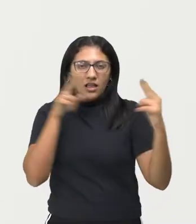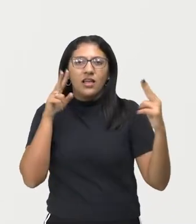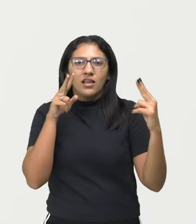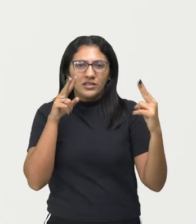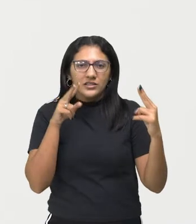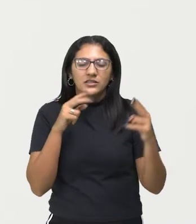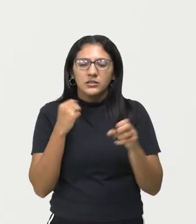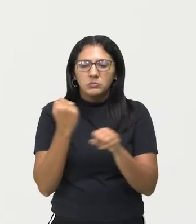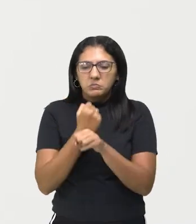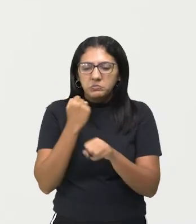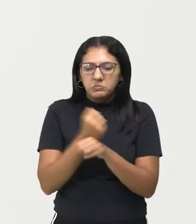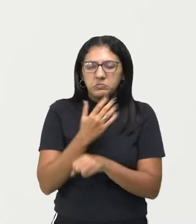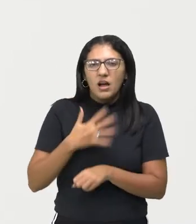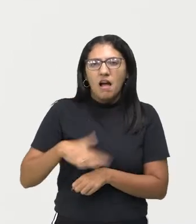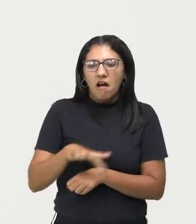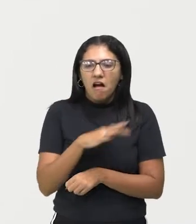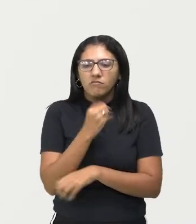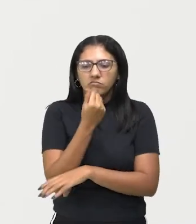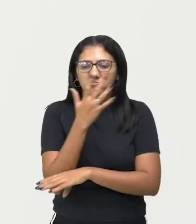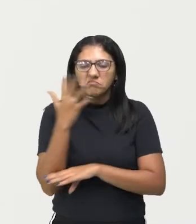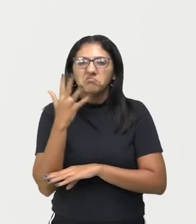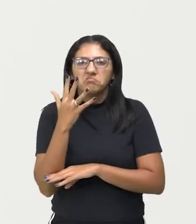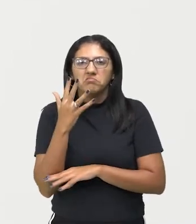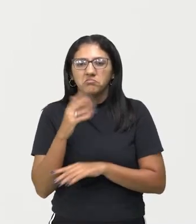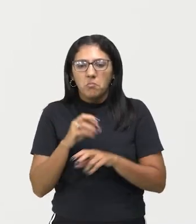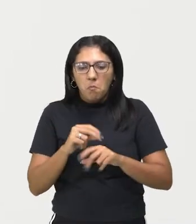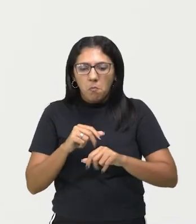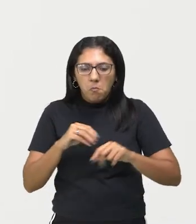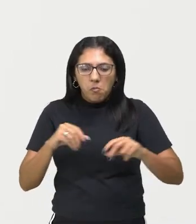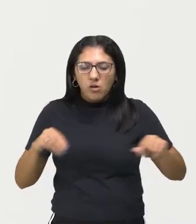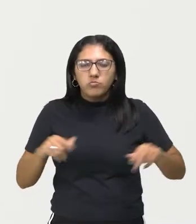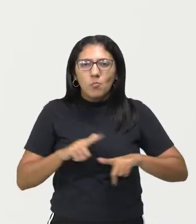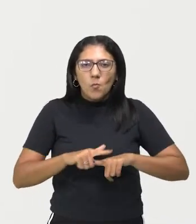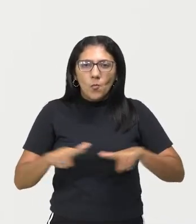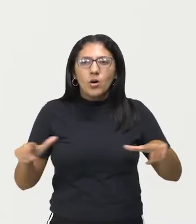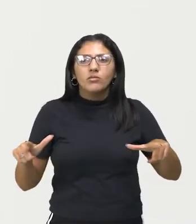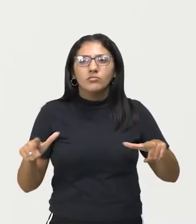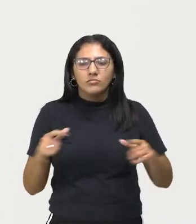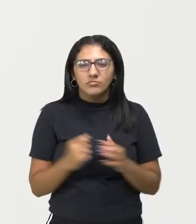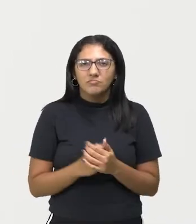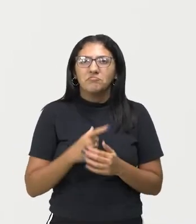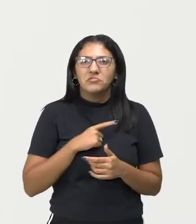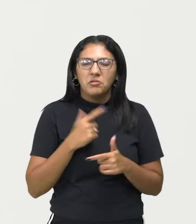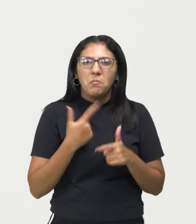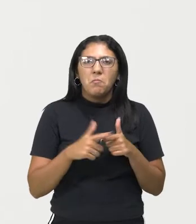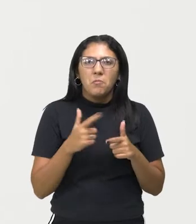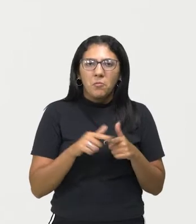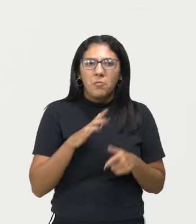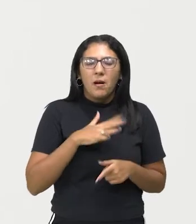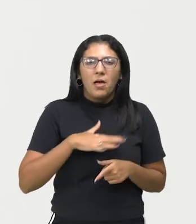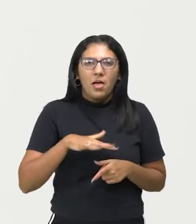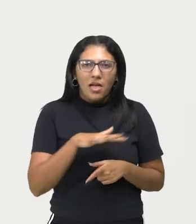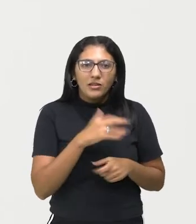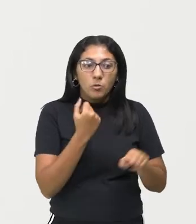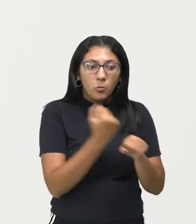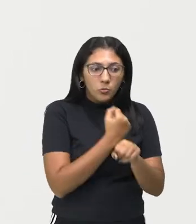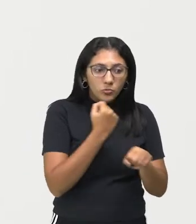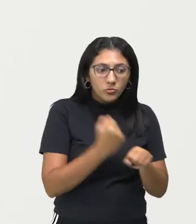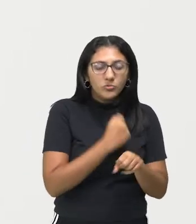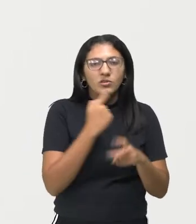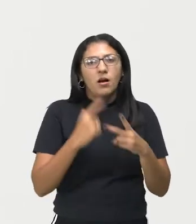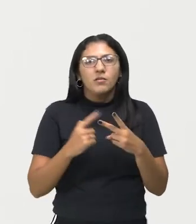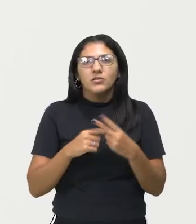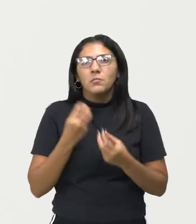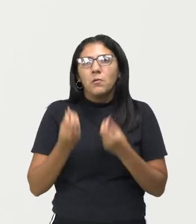indígenas. Então, não foi um impacto somente na área da instalação da usina. Também para a transmissão dessa